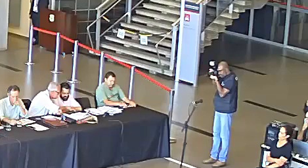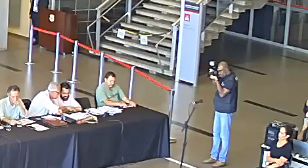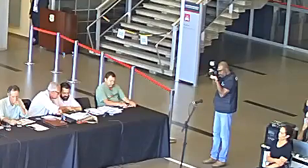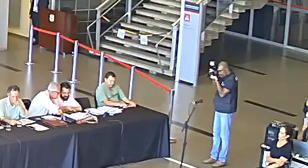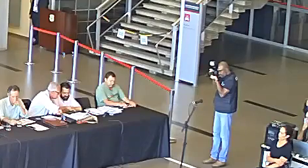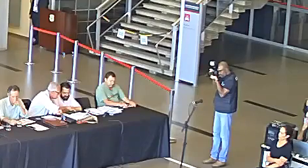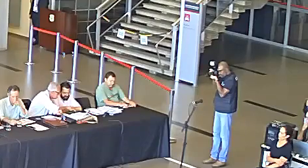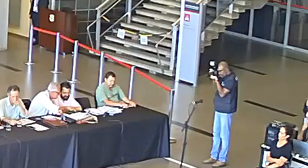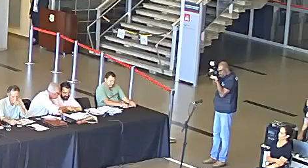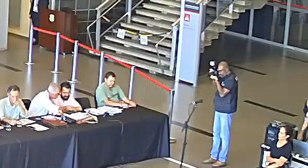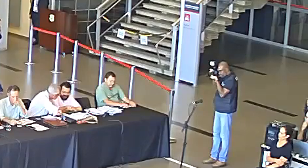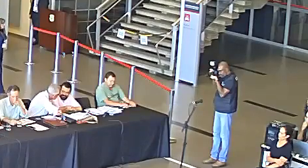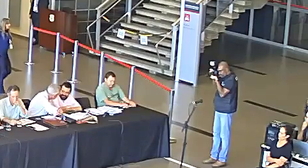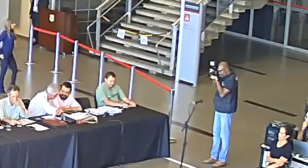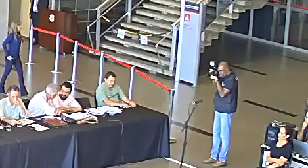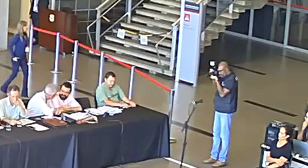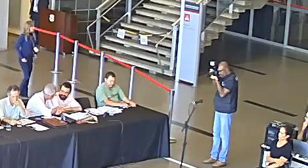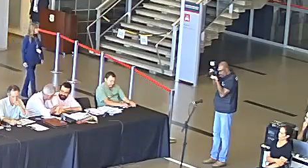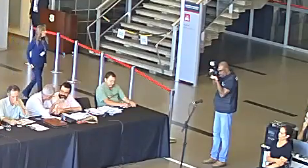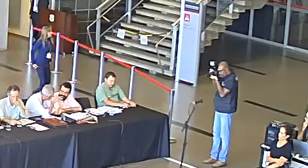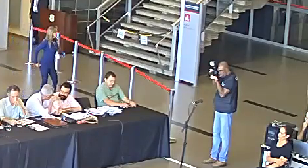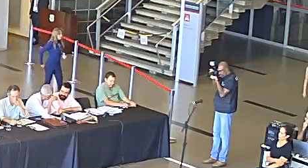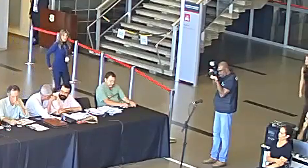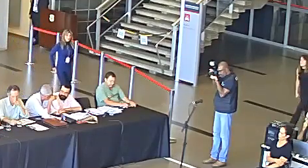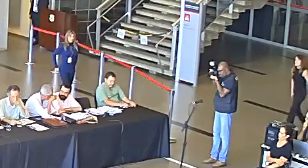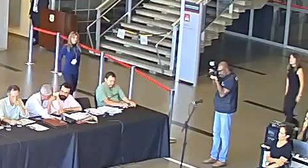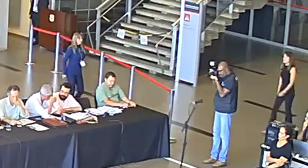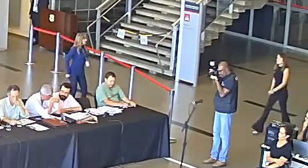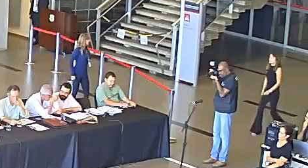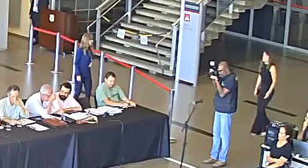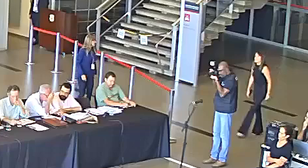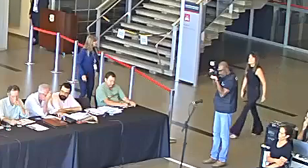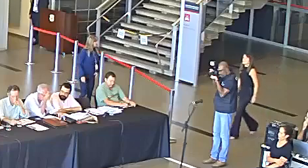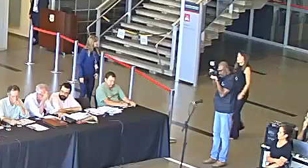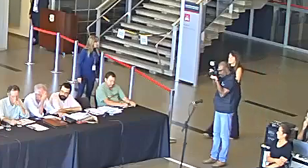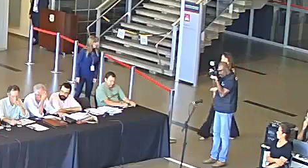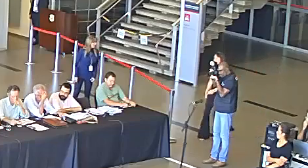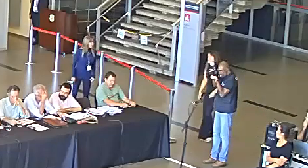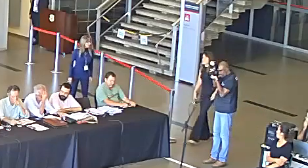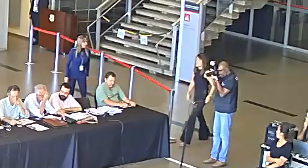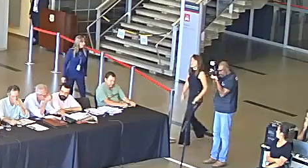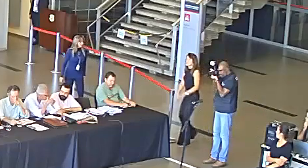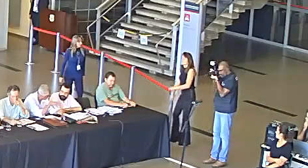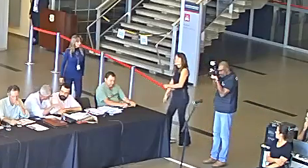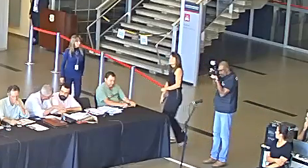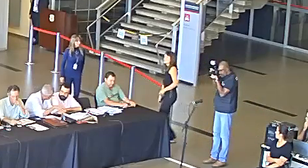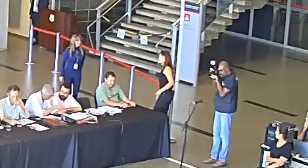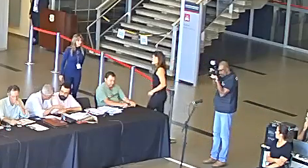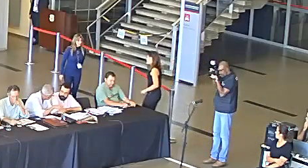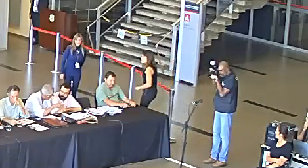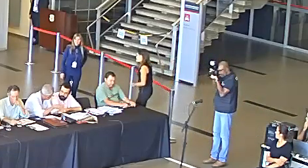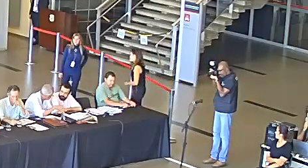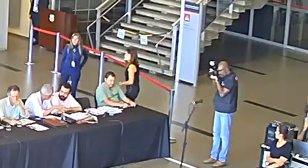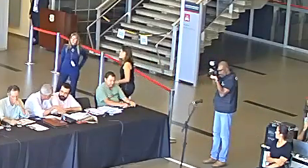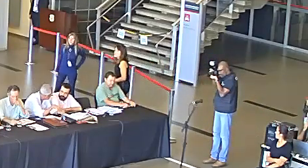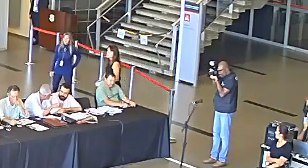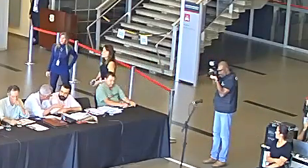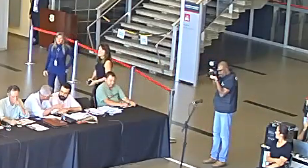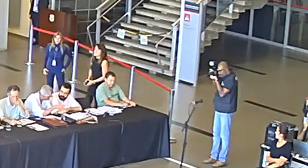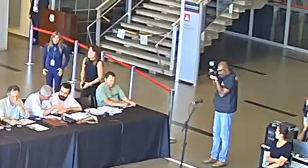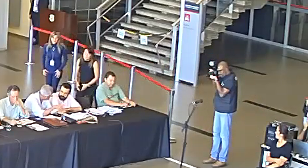ela tem que ela tem que entender gente para não atrapalhar a brincadeira a senhora jáa tem que entender o seguinte ela é um órgão